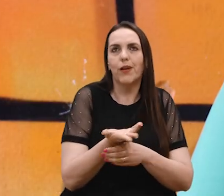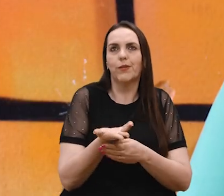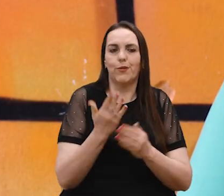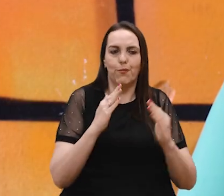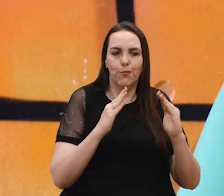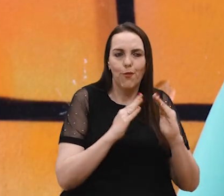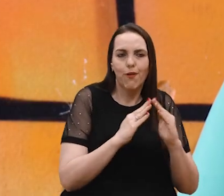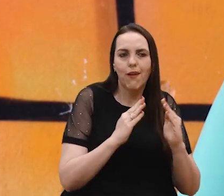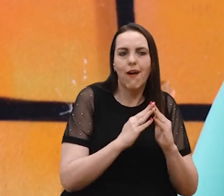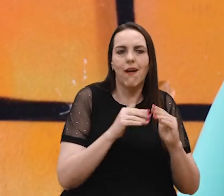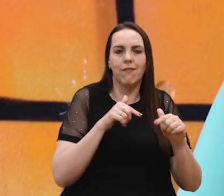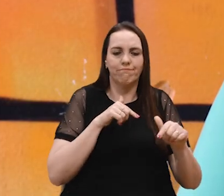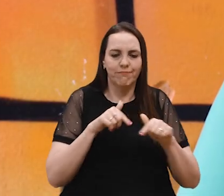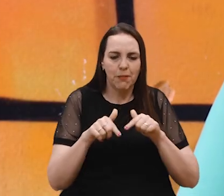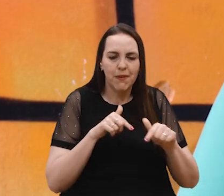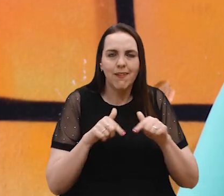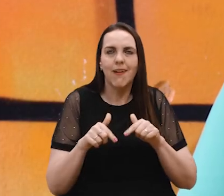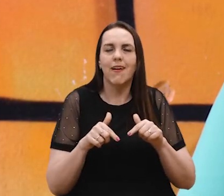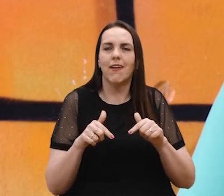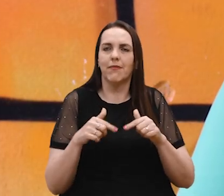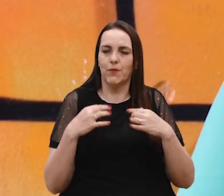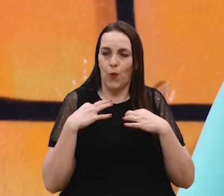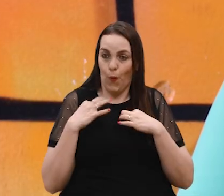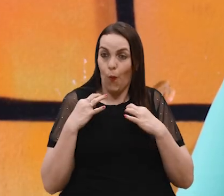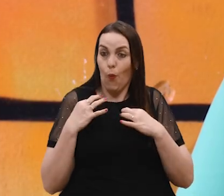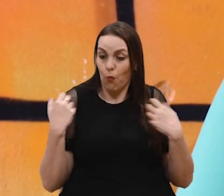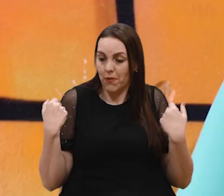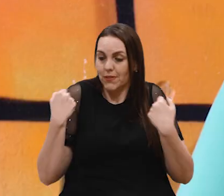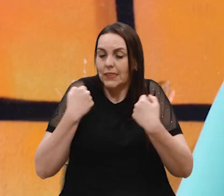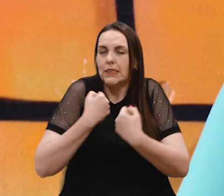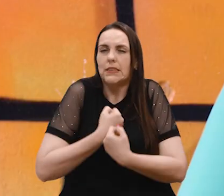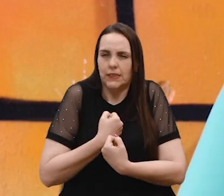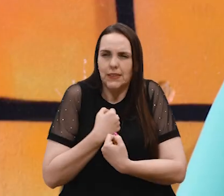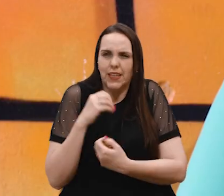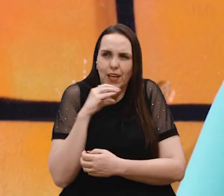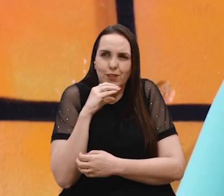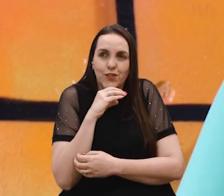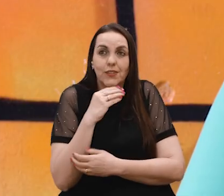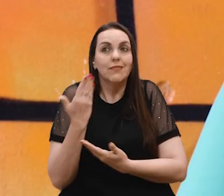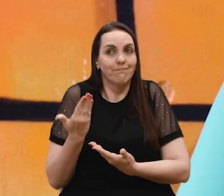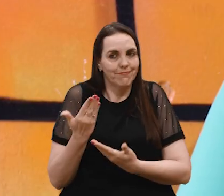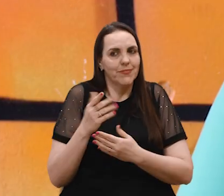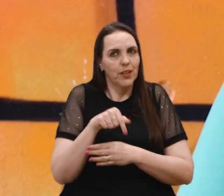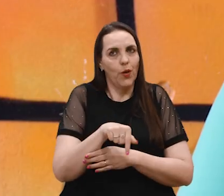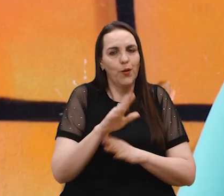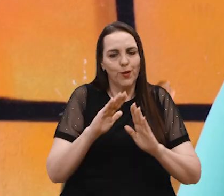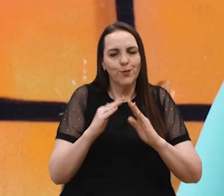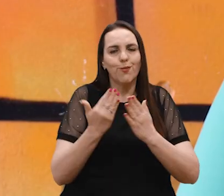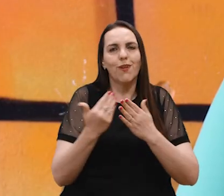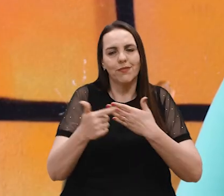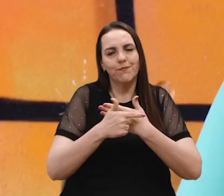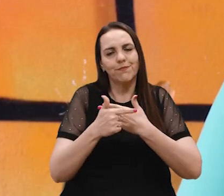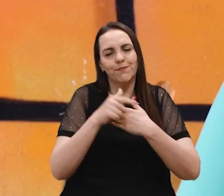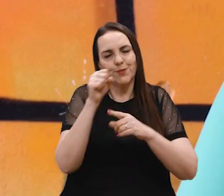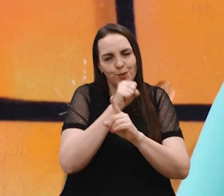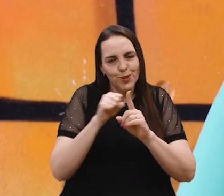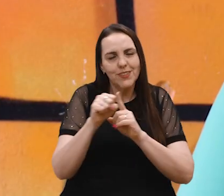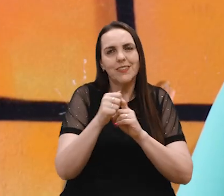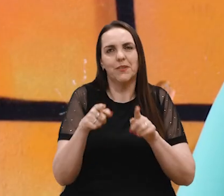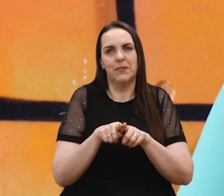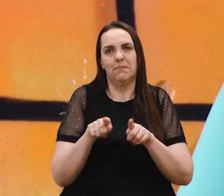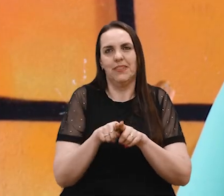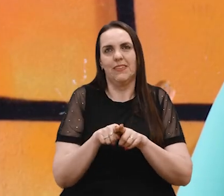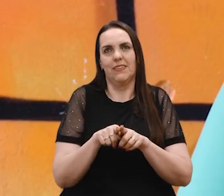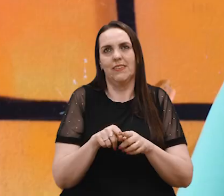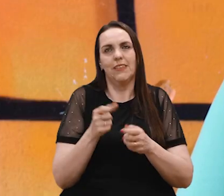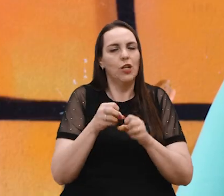procurando moradia, procurando trabalho, procurando agasalho, e a escola tem esse papel social também,